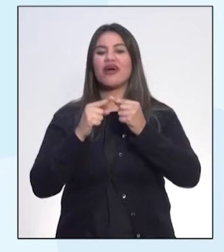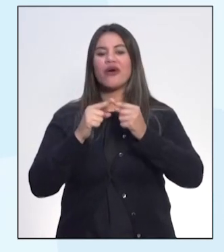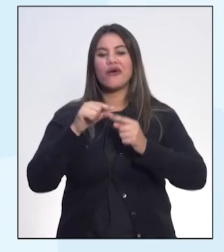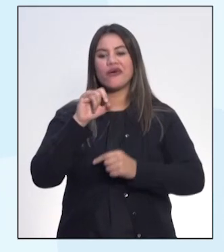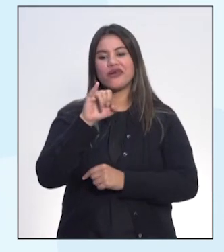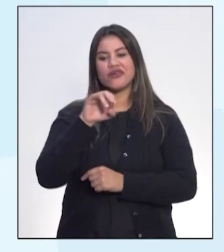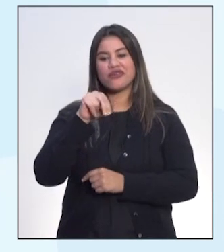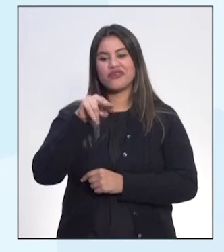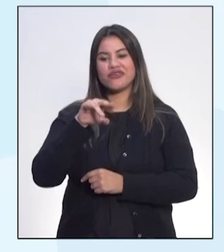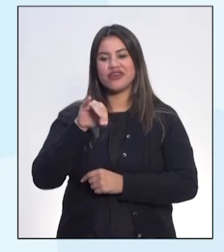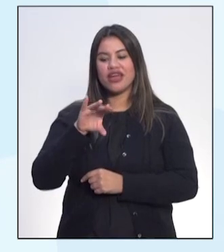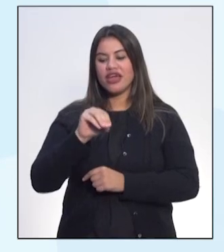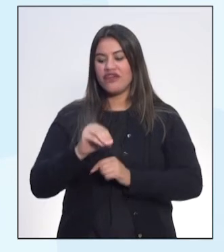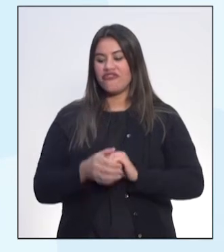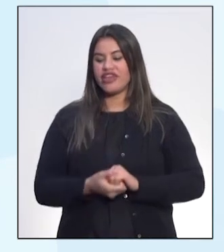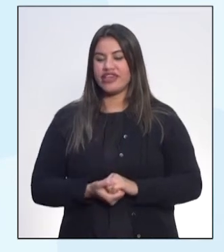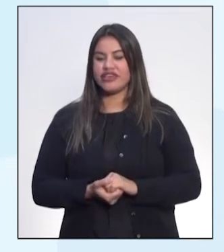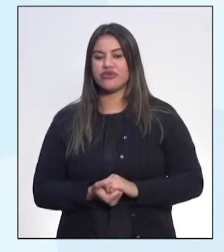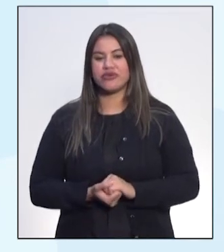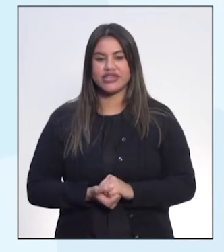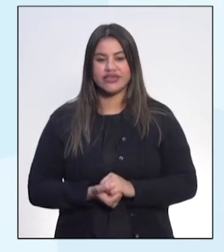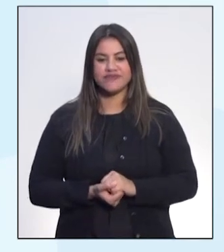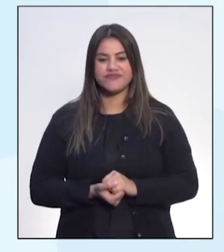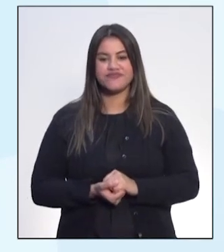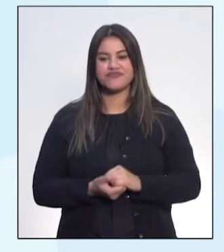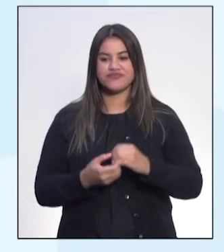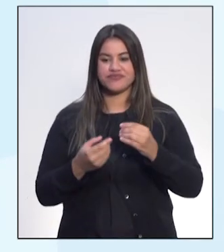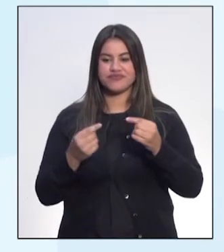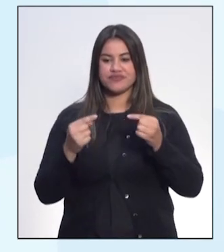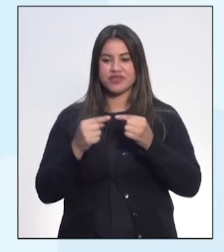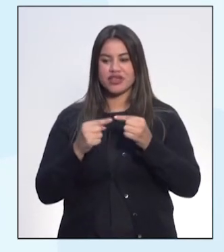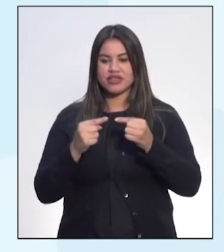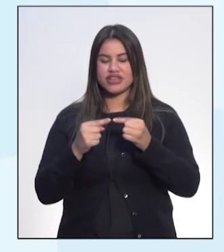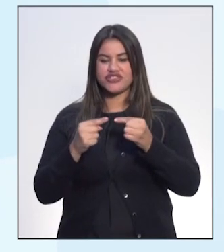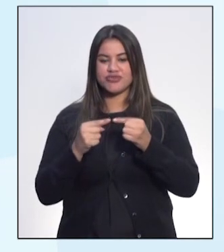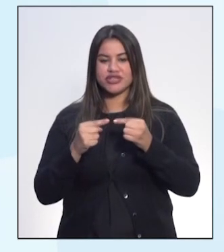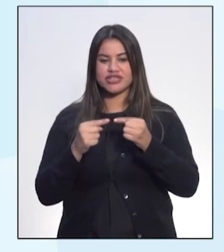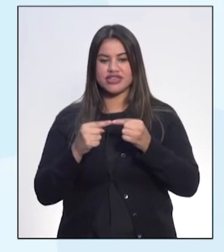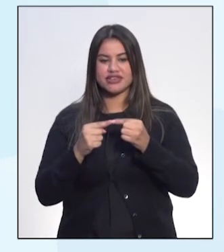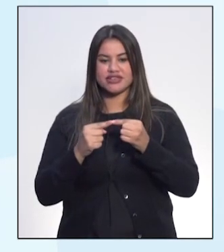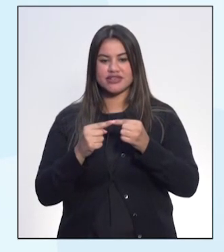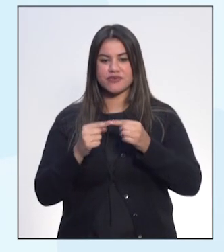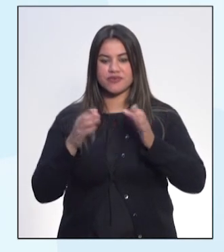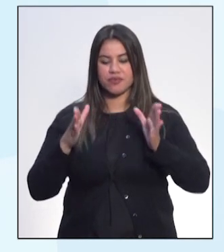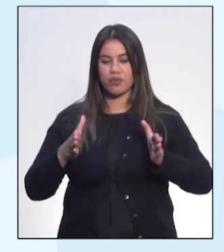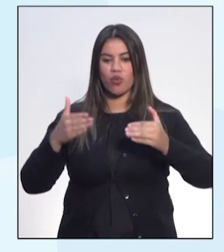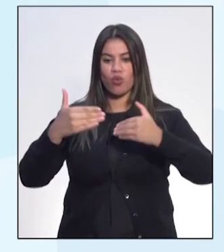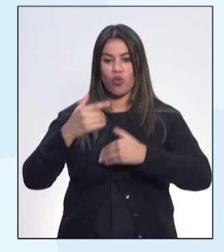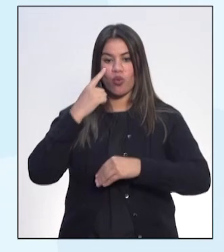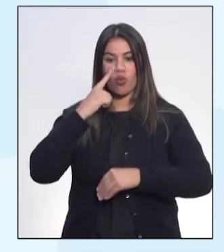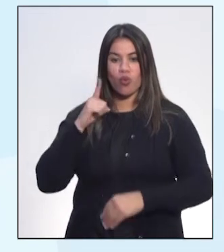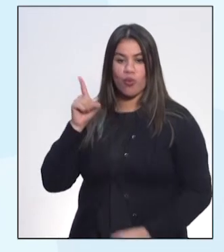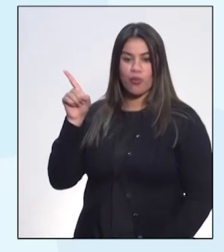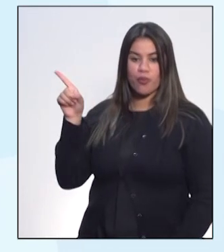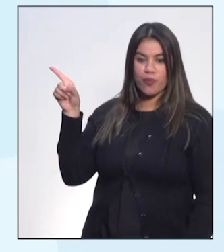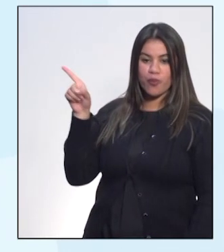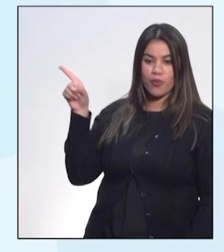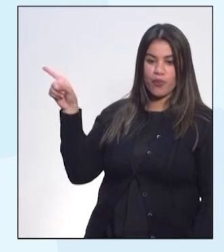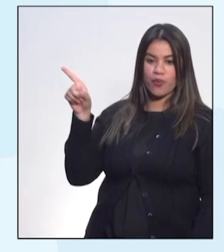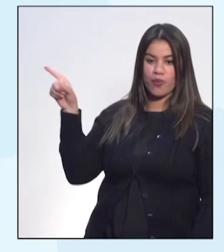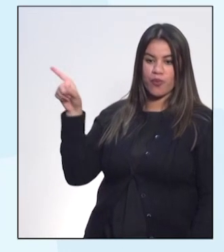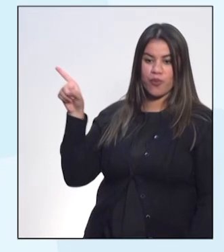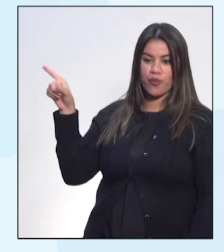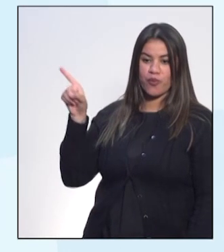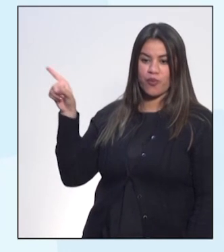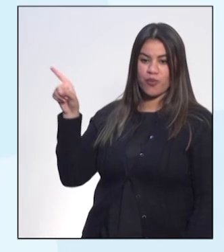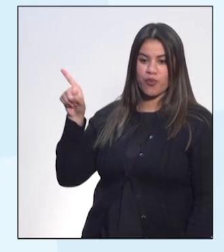uma forma de retículo cristalino, forma geométrica, um cubo. Então, se vocês observarem ali naquele cubo, eu tenho lá